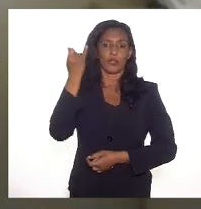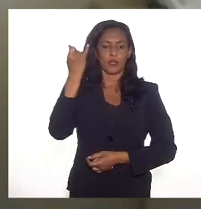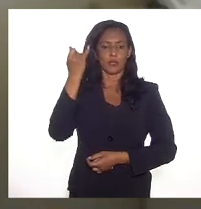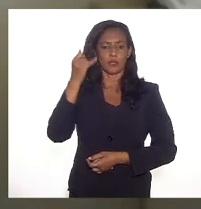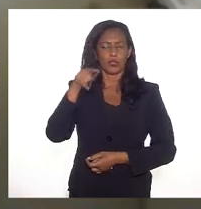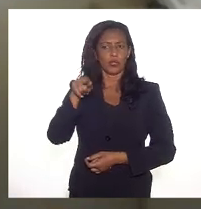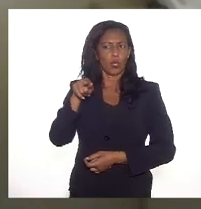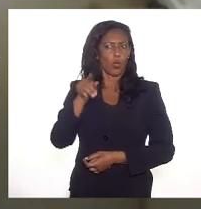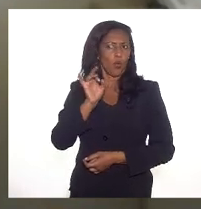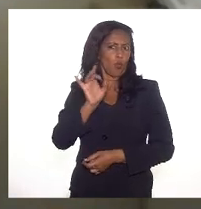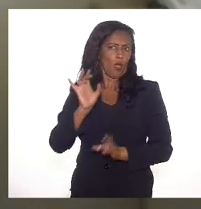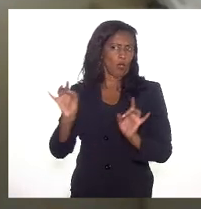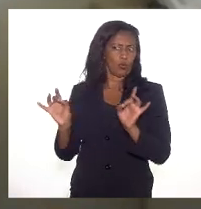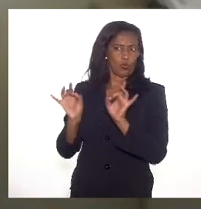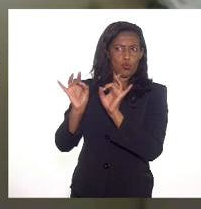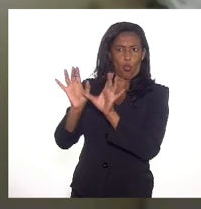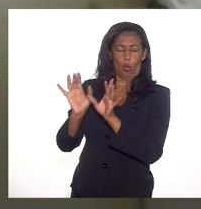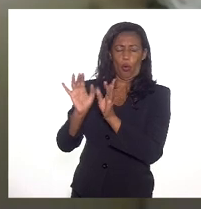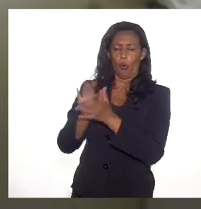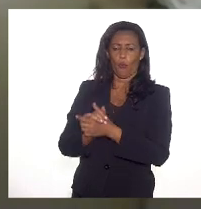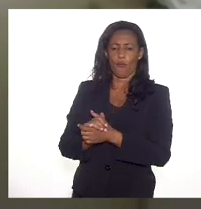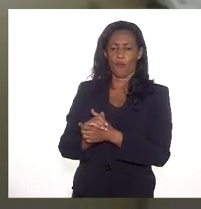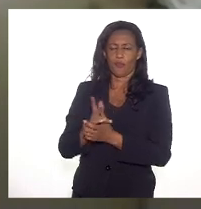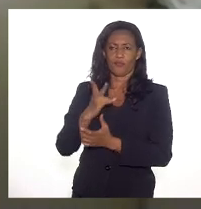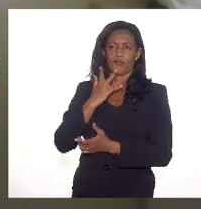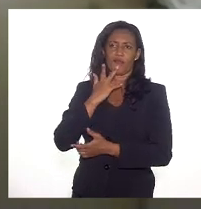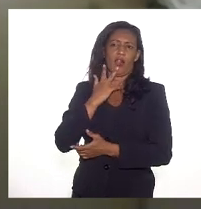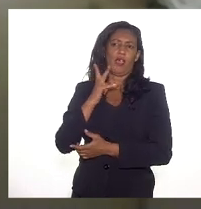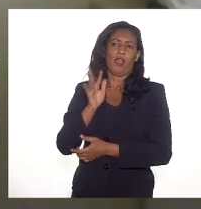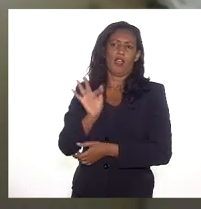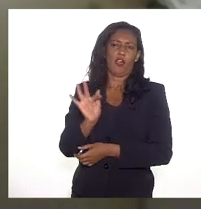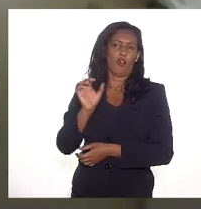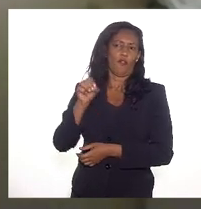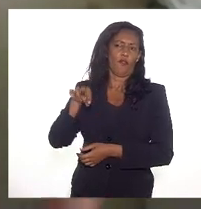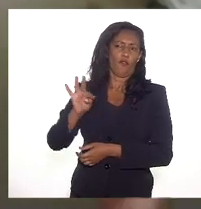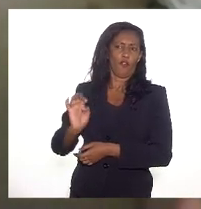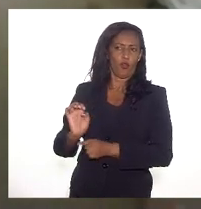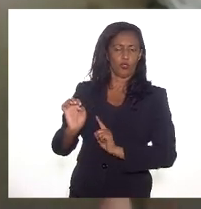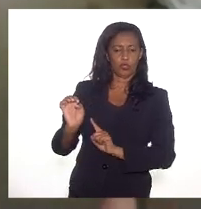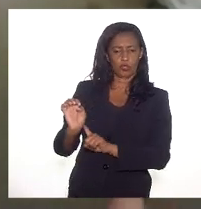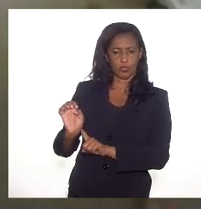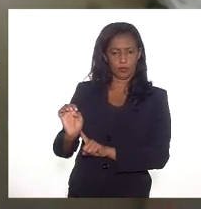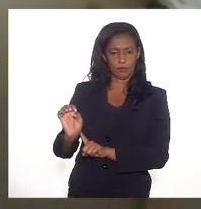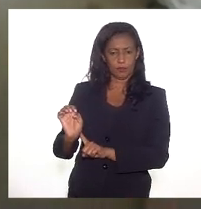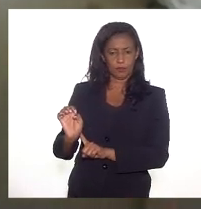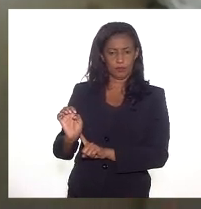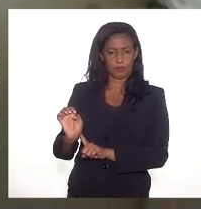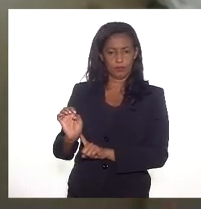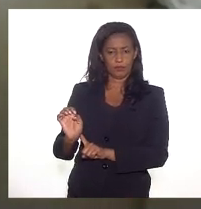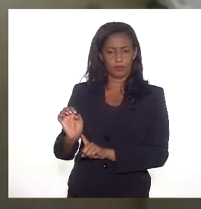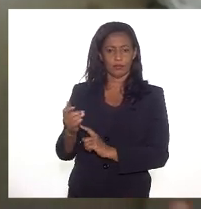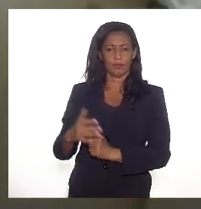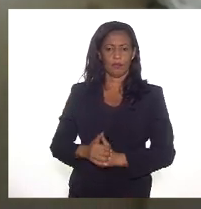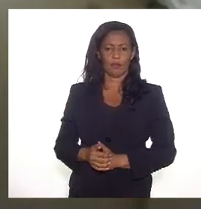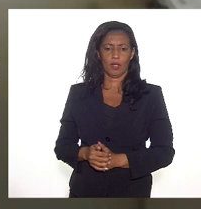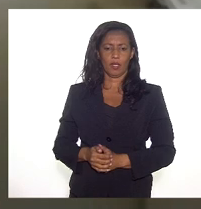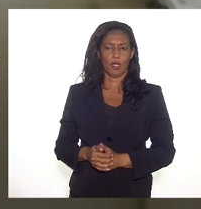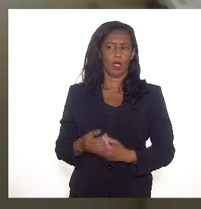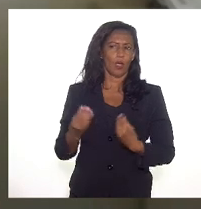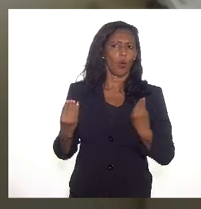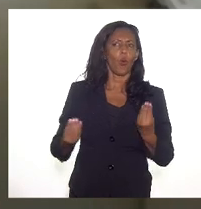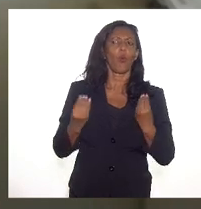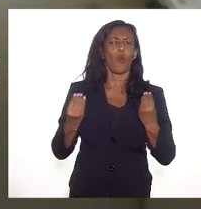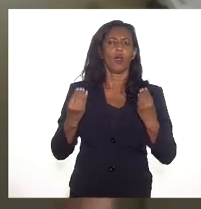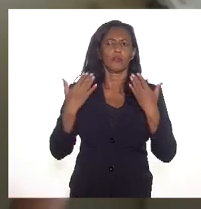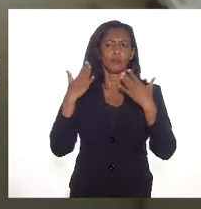não basta dizer só a fonte, né? Tem que ter alguma estimativa de quanto isso vai